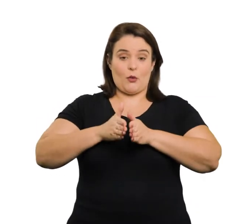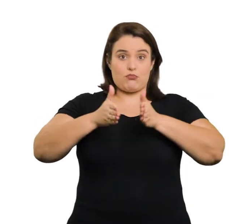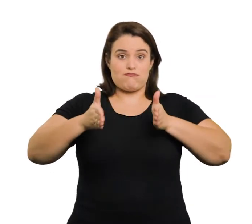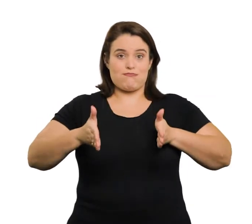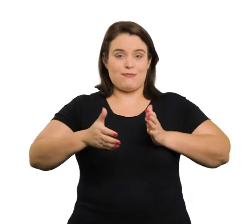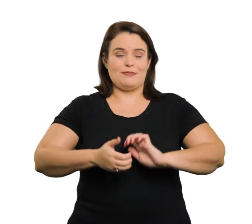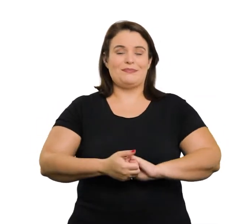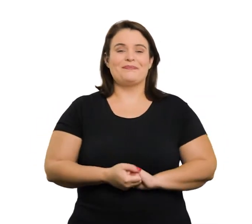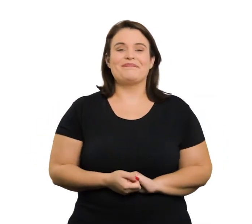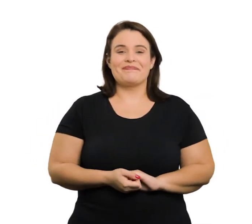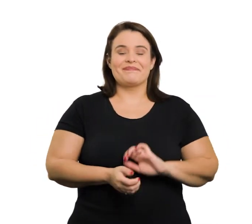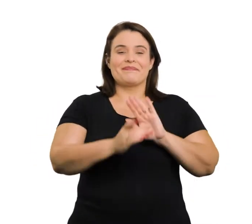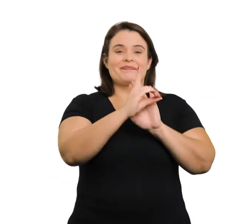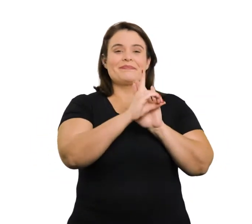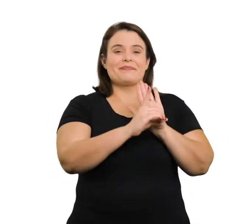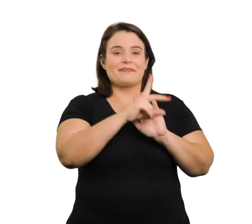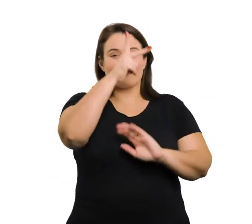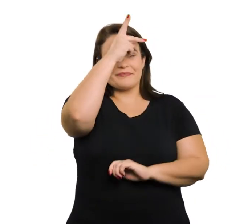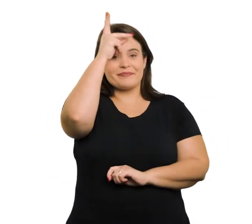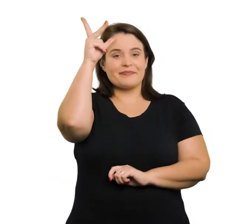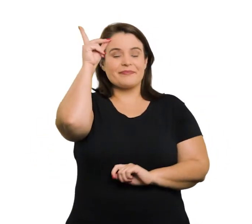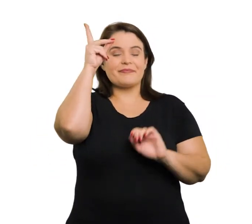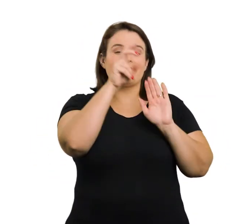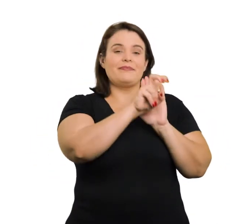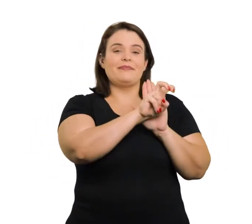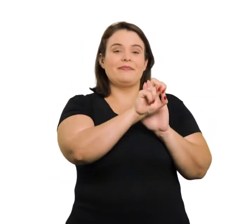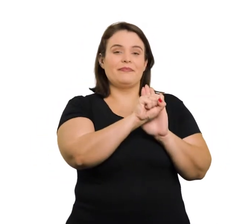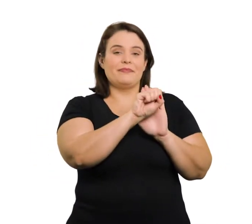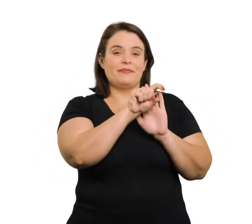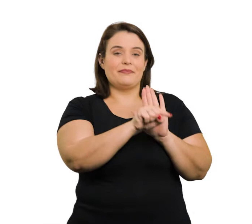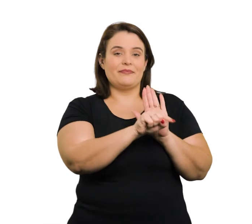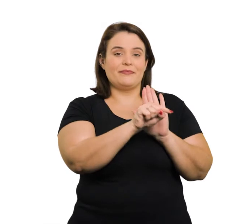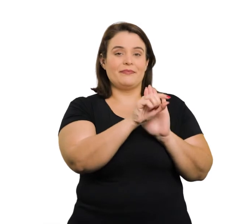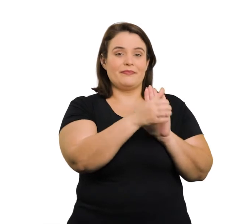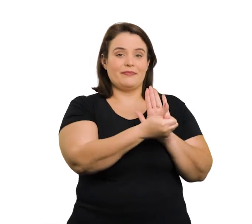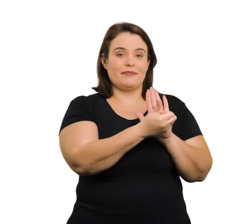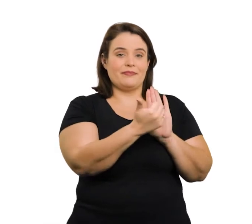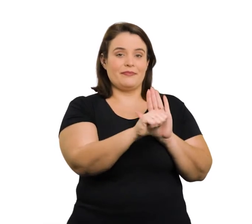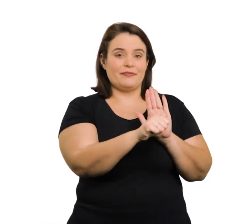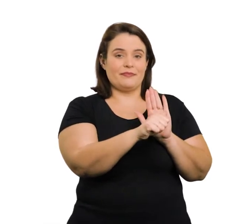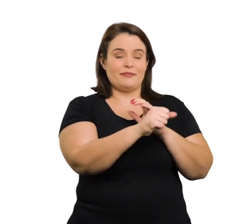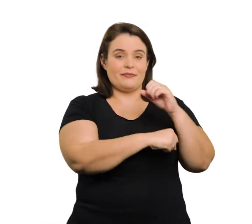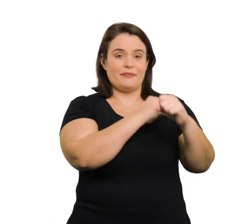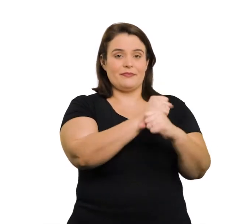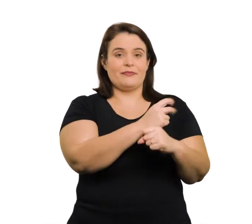Formas de ampliação de calçada. Segundo o Decreto Municipal